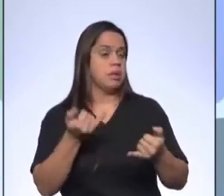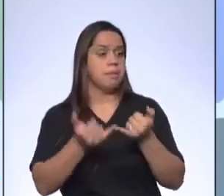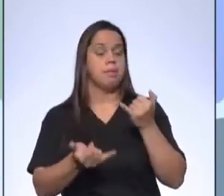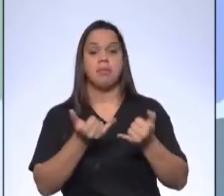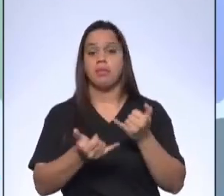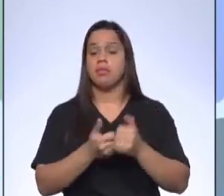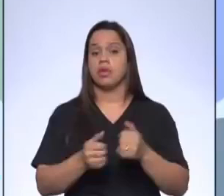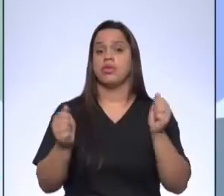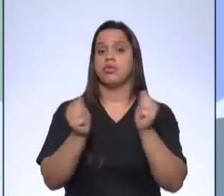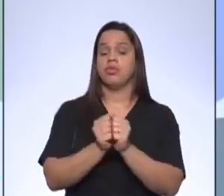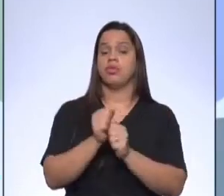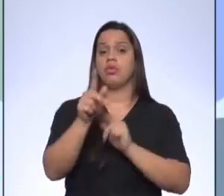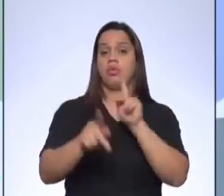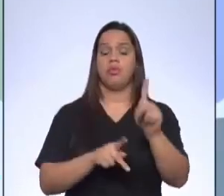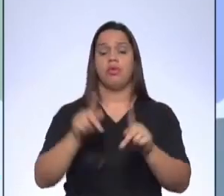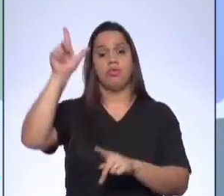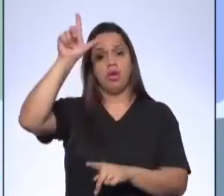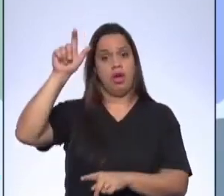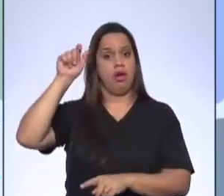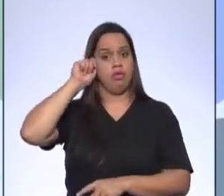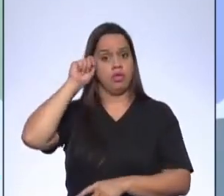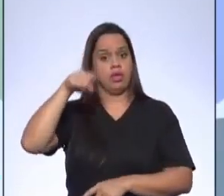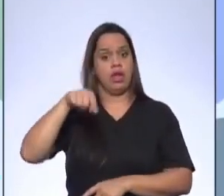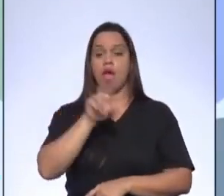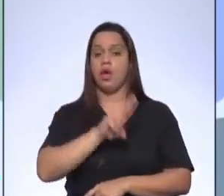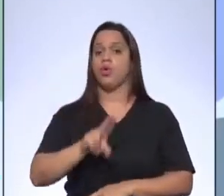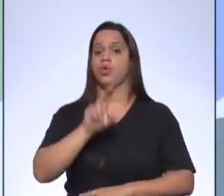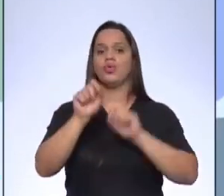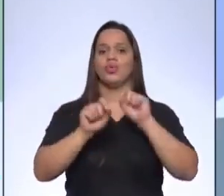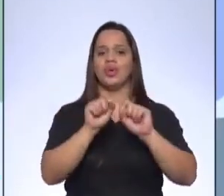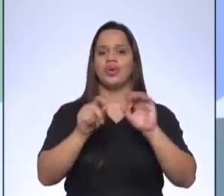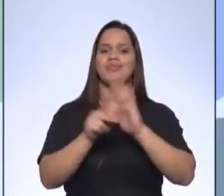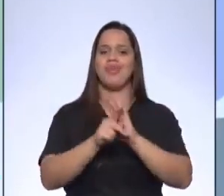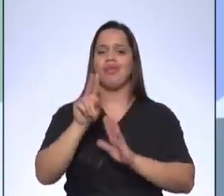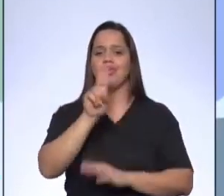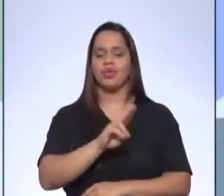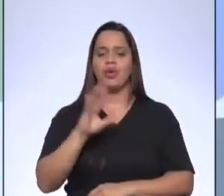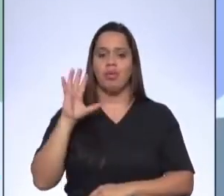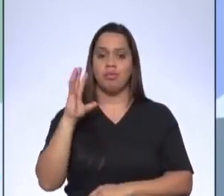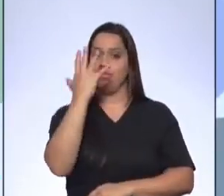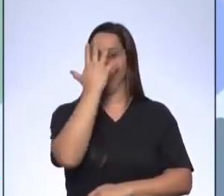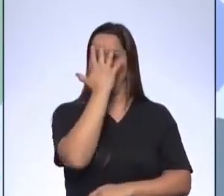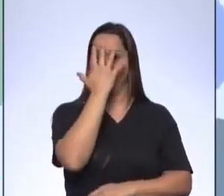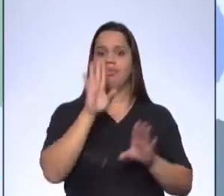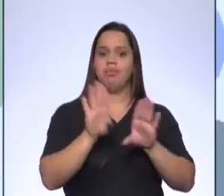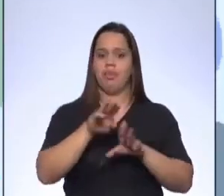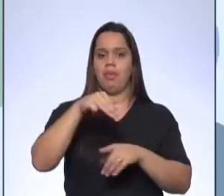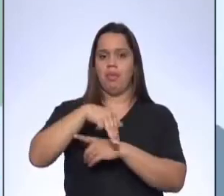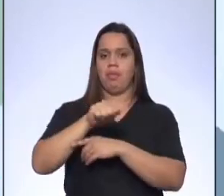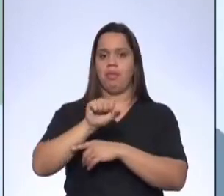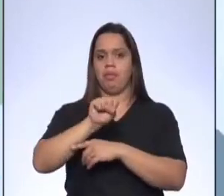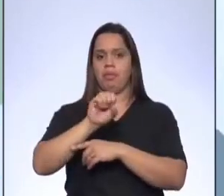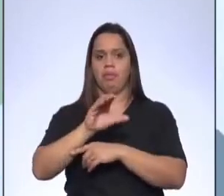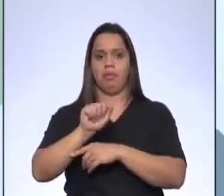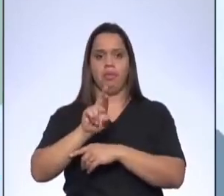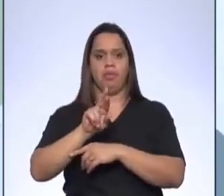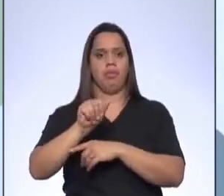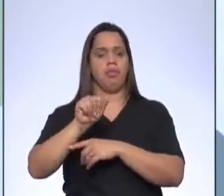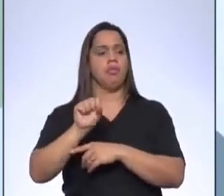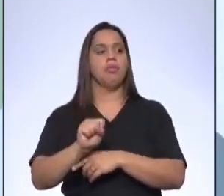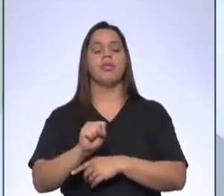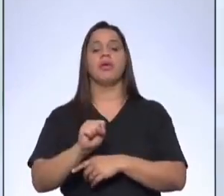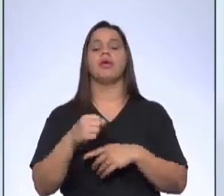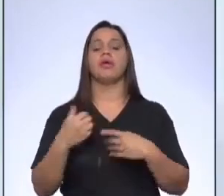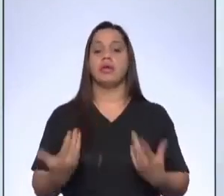os africanos, que é o uso das máscaras. Então, nós vamos colocar para vocês a exemplificação